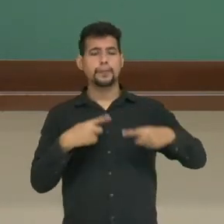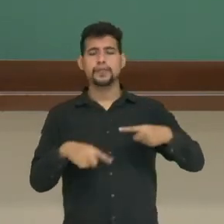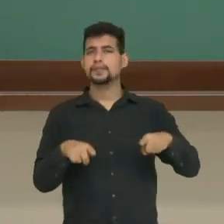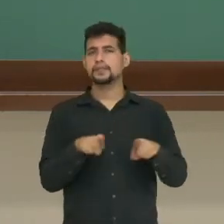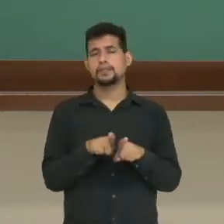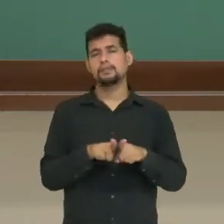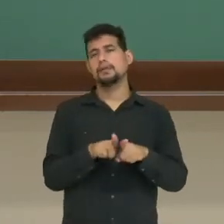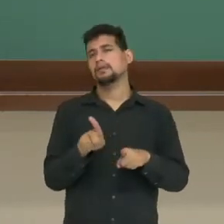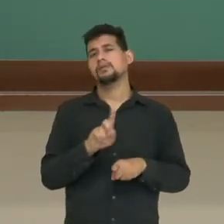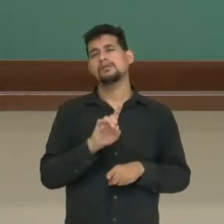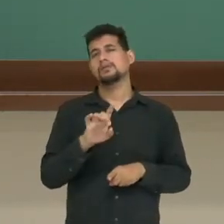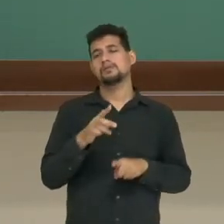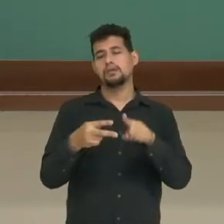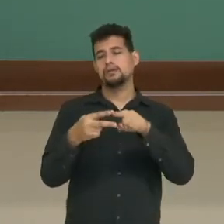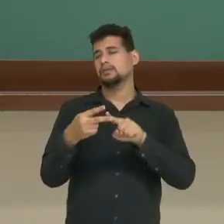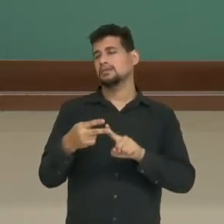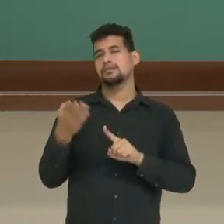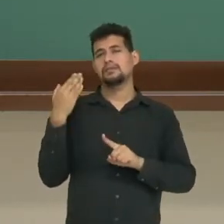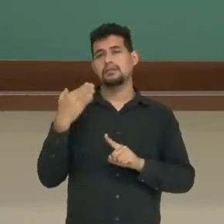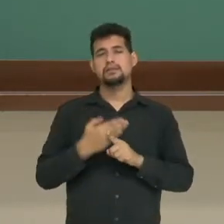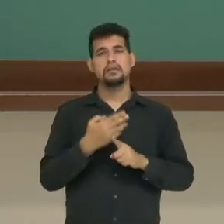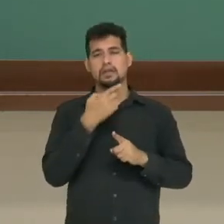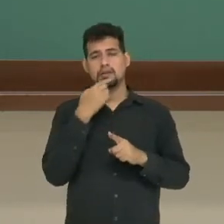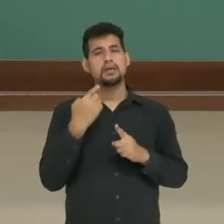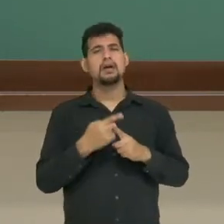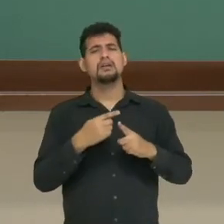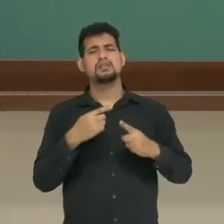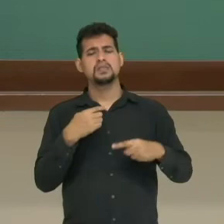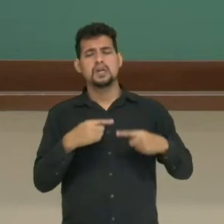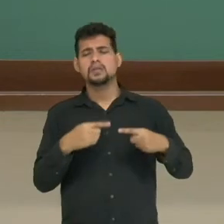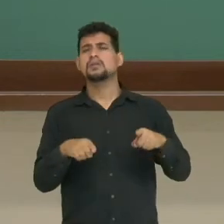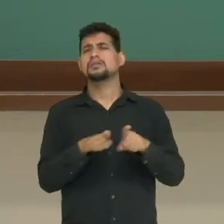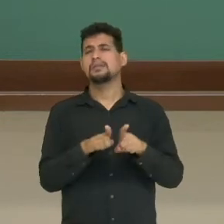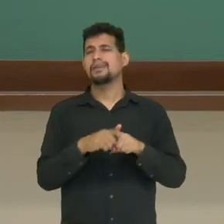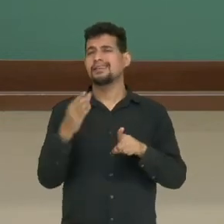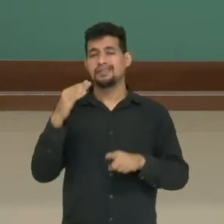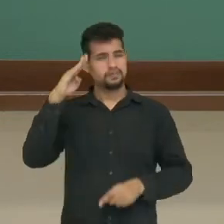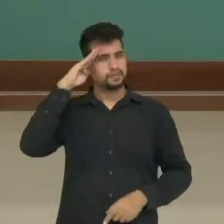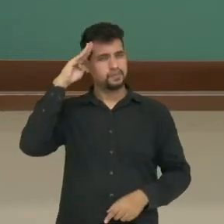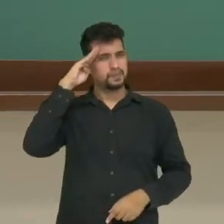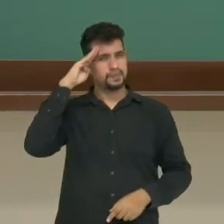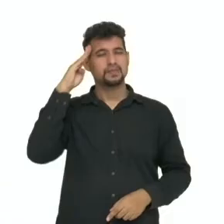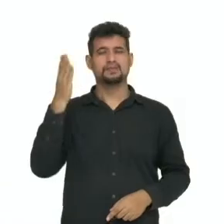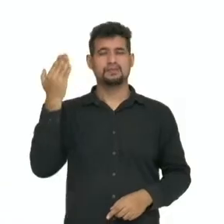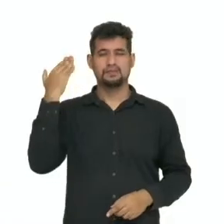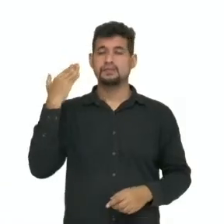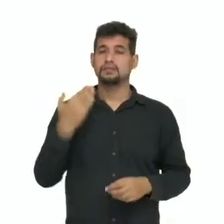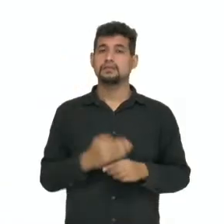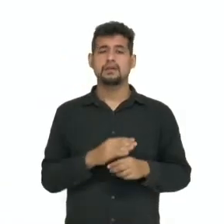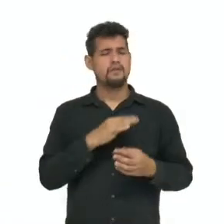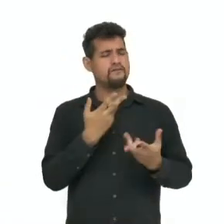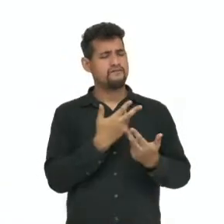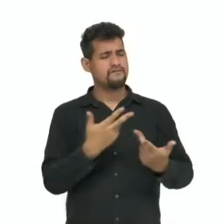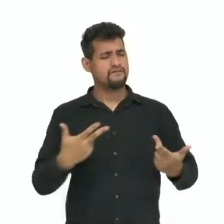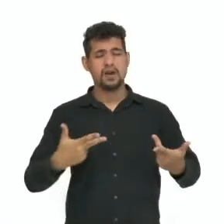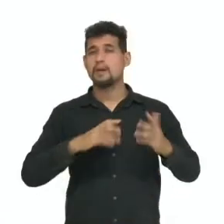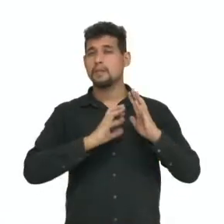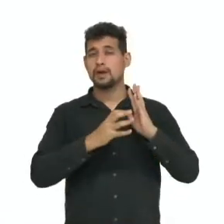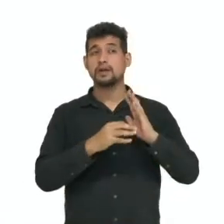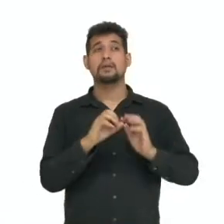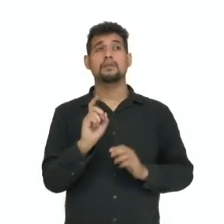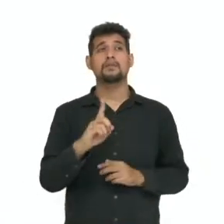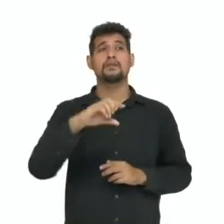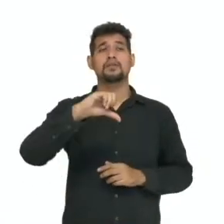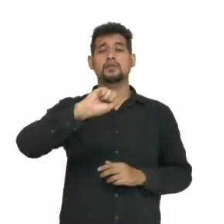mais só aqueles dois do período da ditadura militar. Pluripartidarismo. Em 1982,